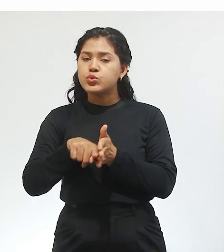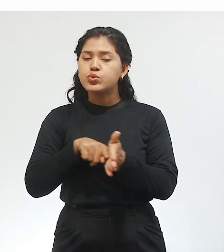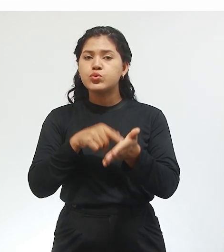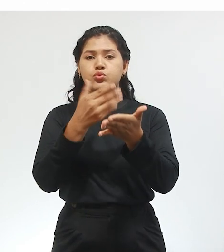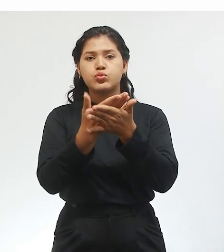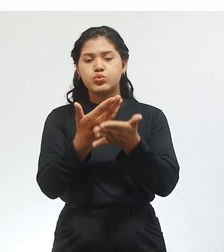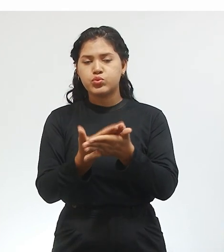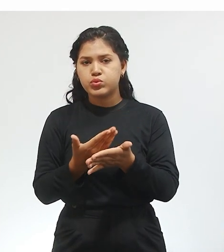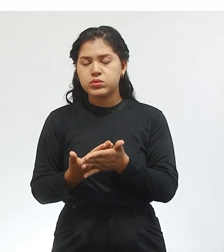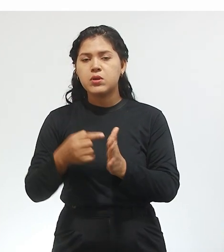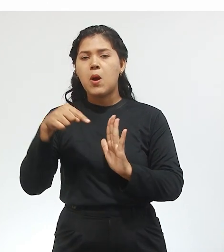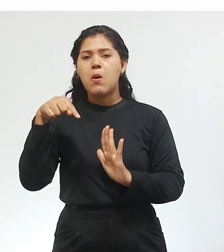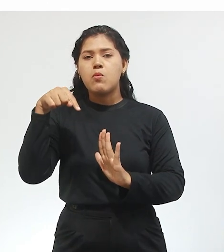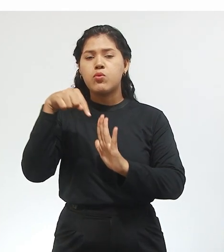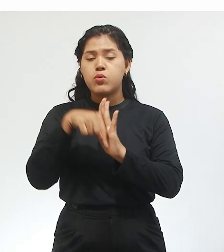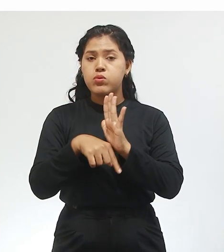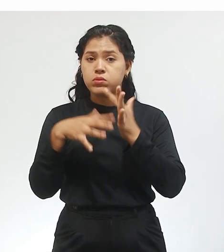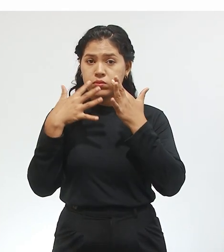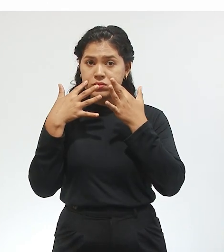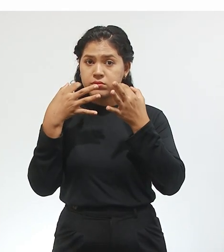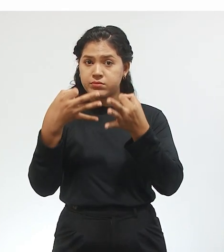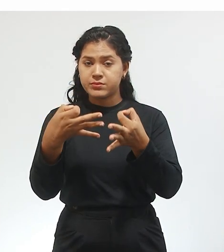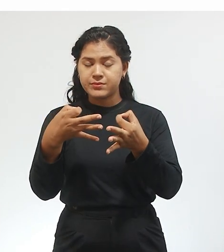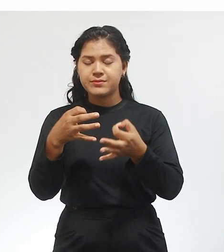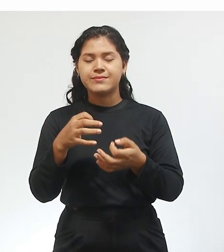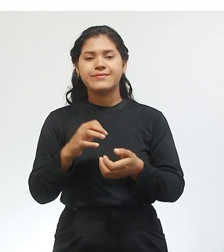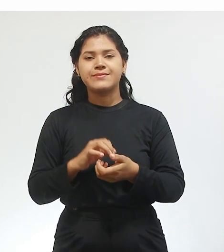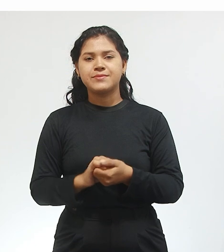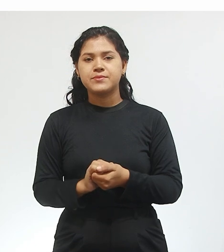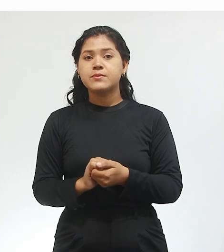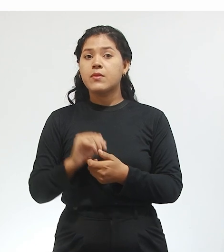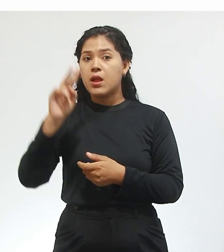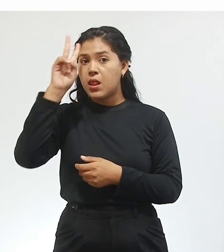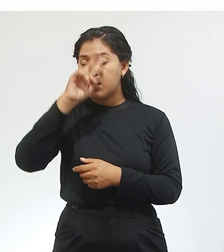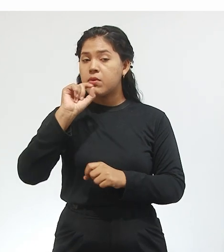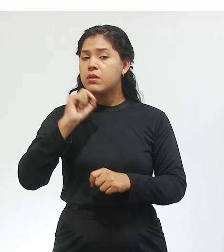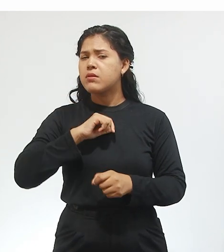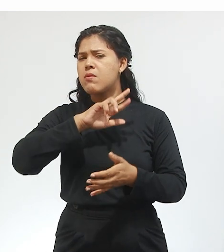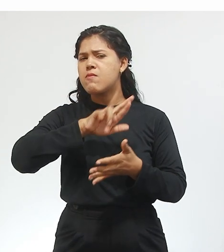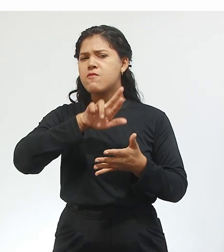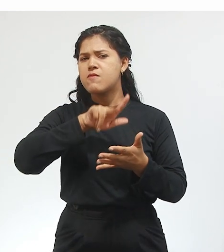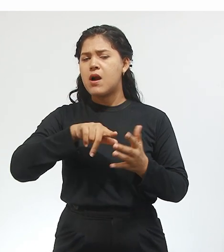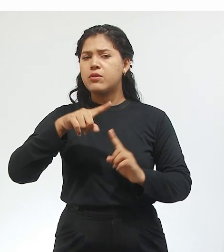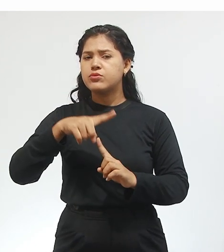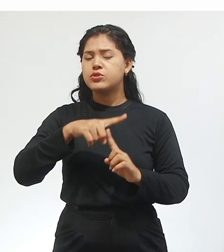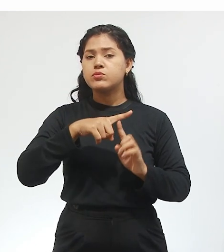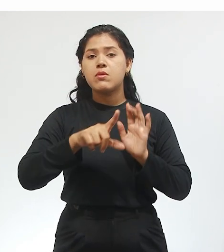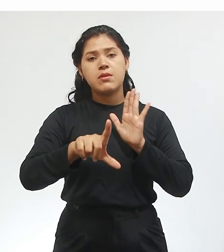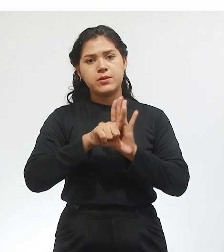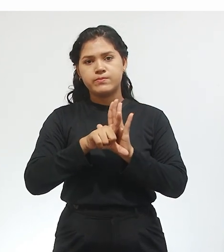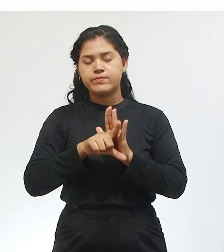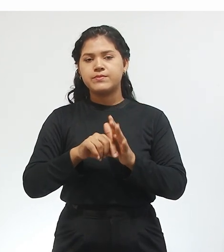e estudá-las com atenção, tá? Lembrando que existem inúmeras outras.